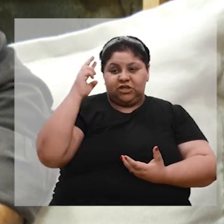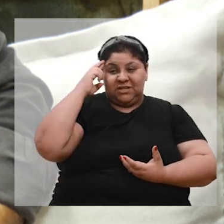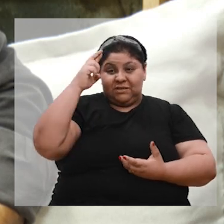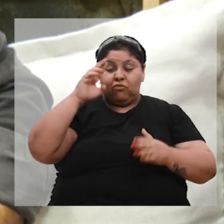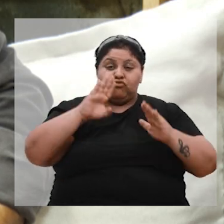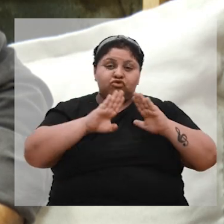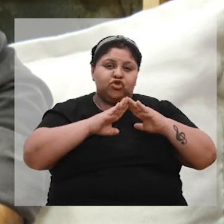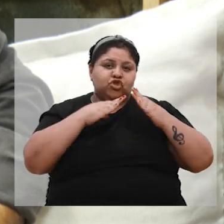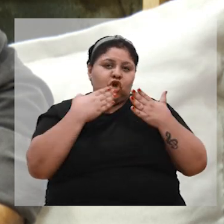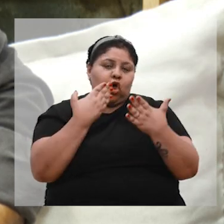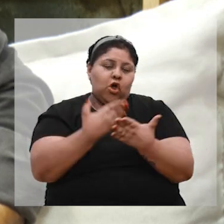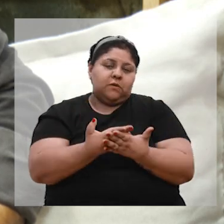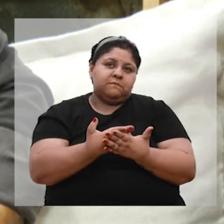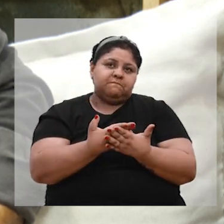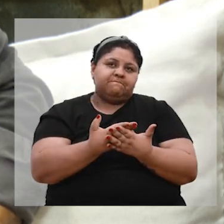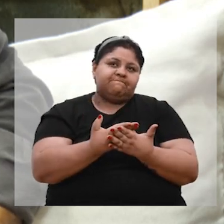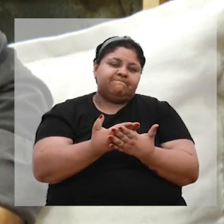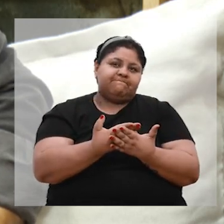de escola,